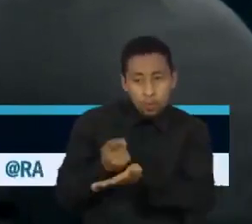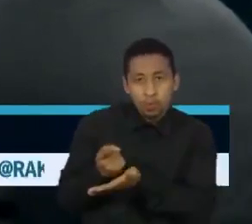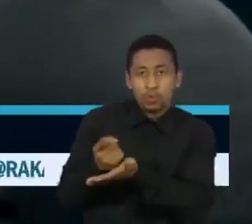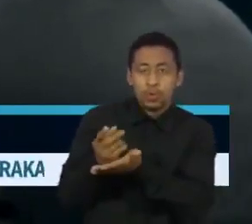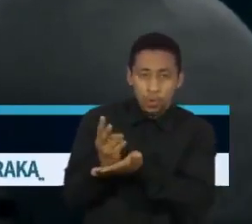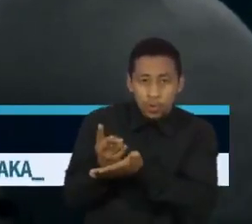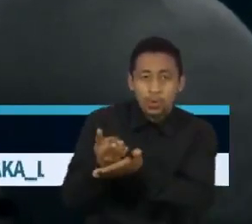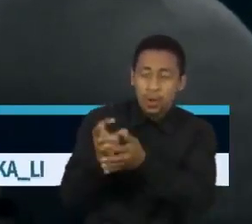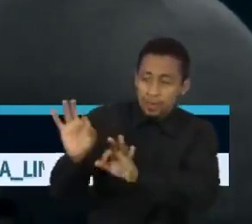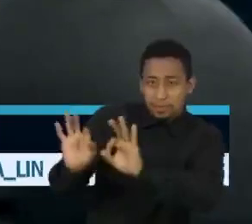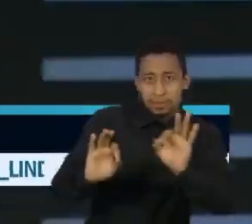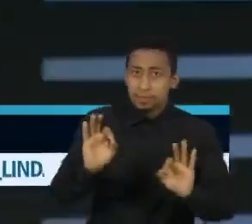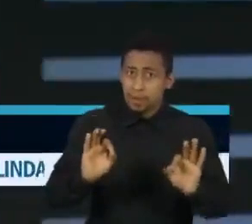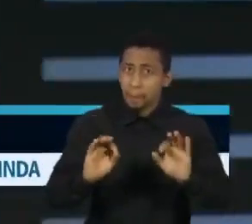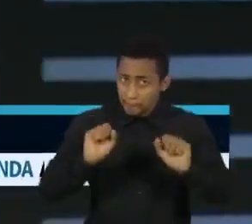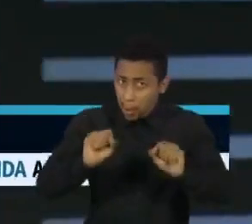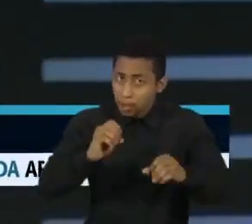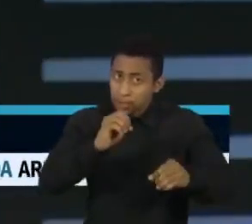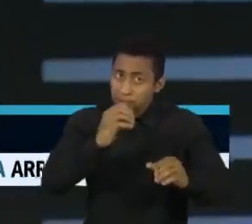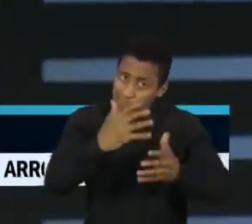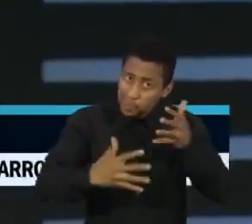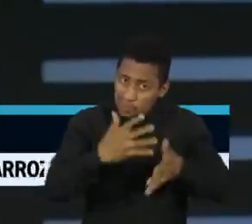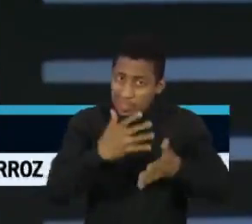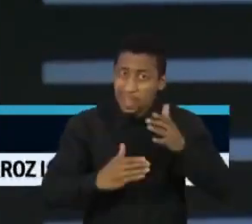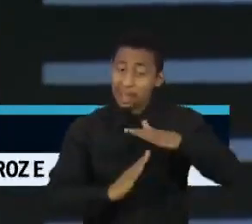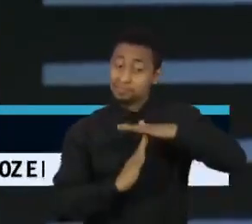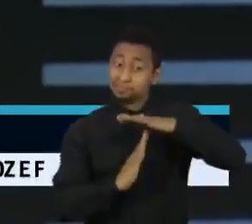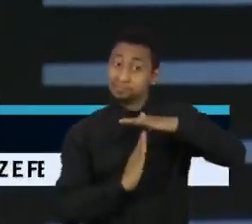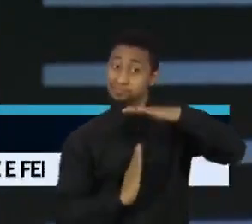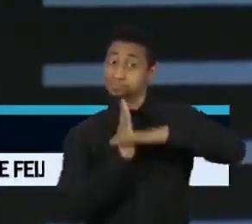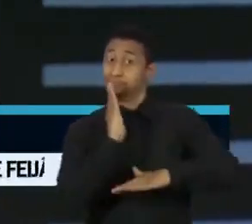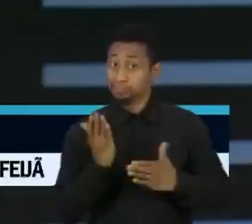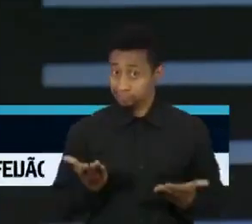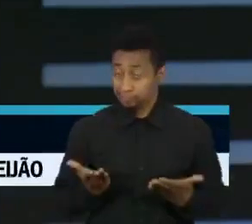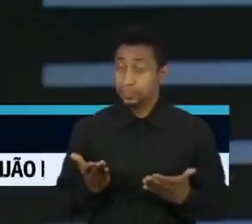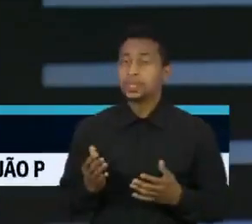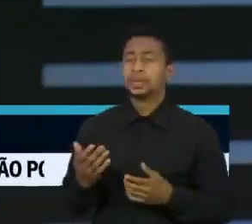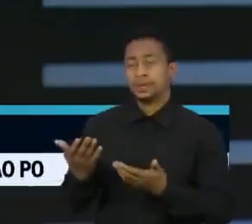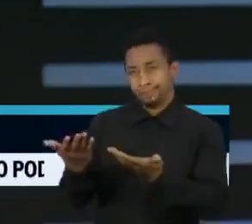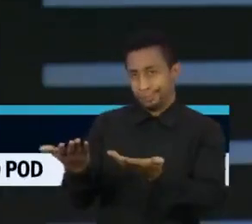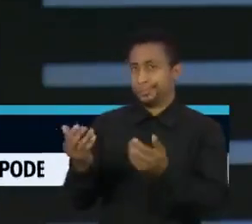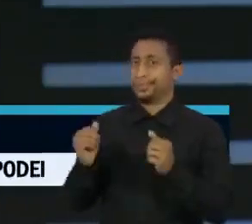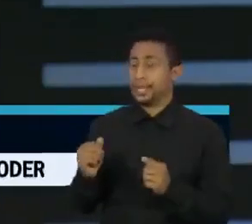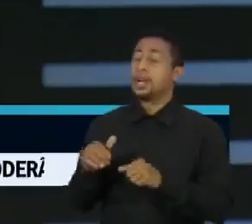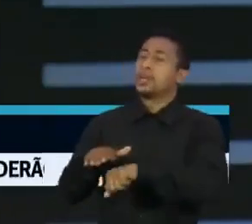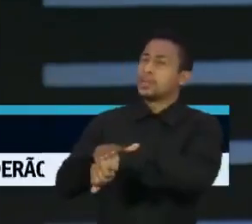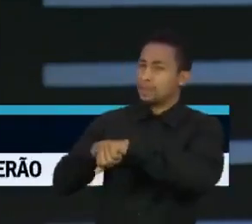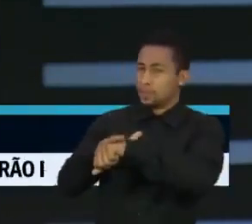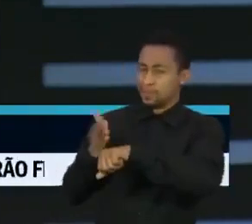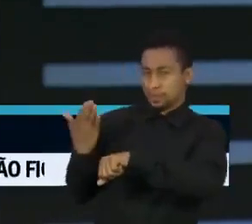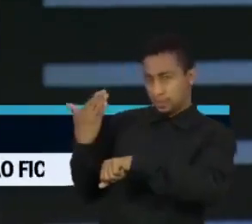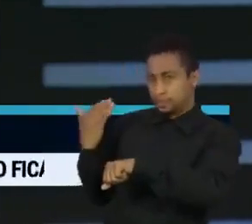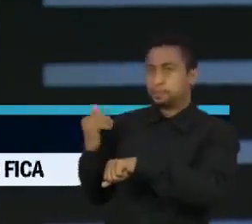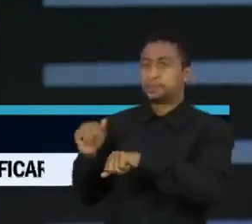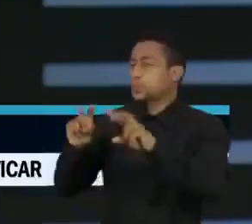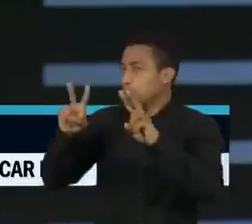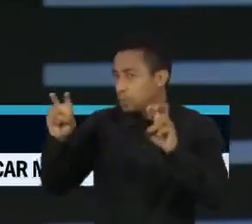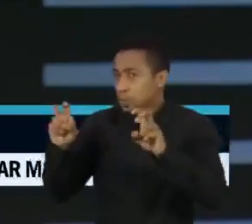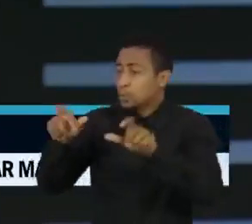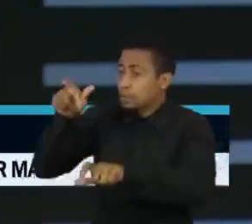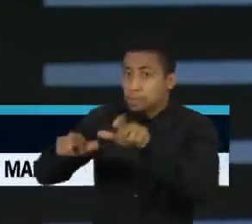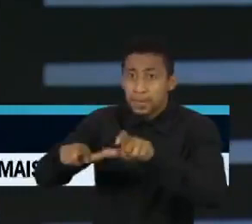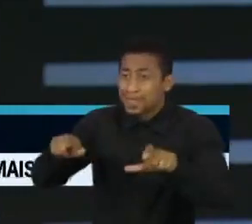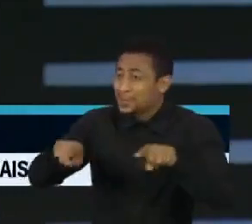gastos exatamente disso aqui por quê que a vida das pessoas tá tão ruim porque você tem uma inépcia Como disse o entrevistado